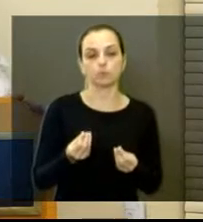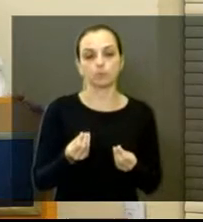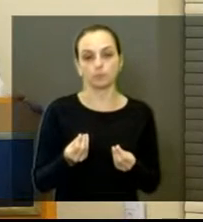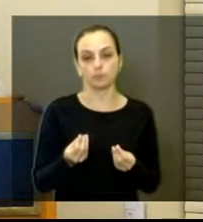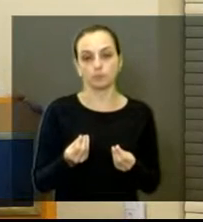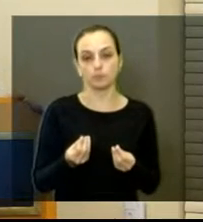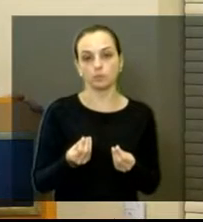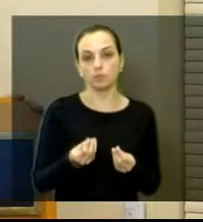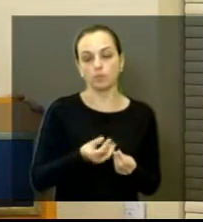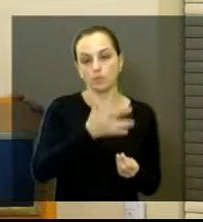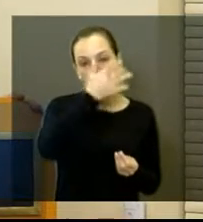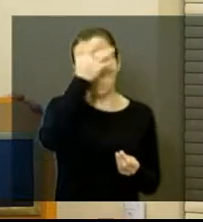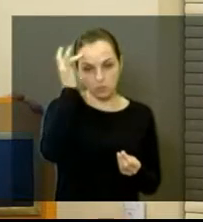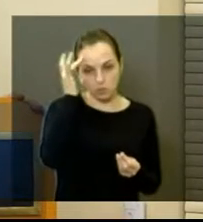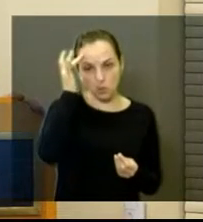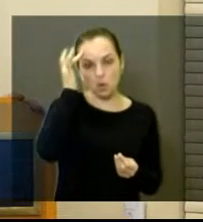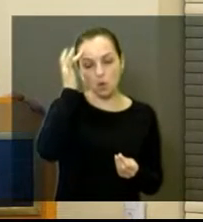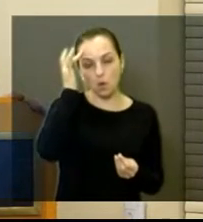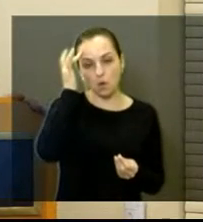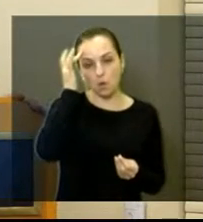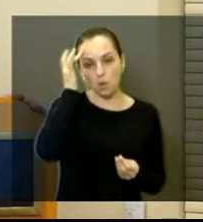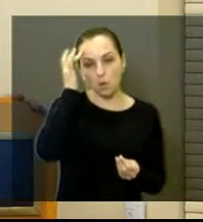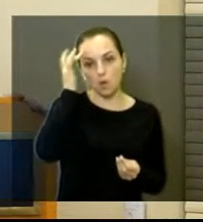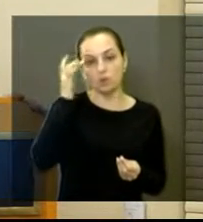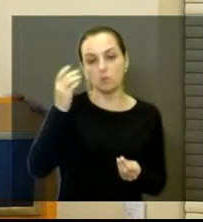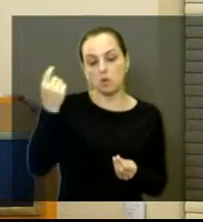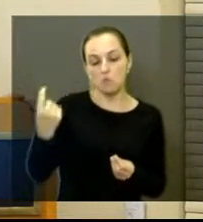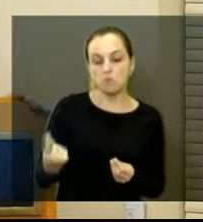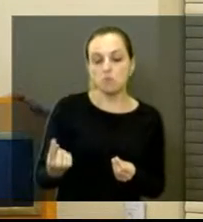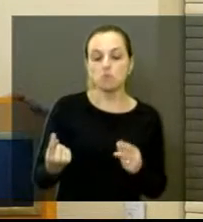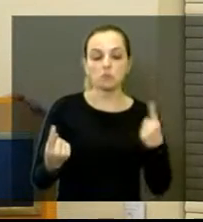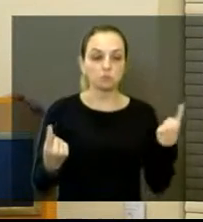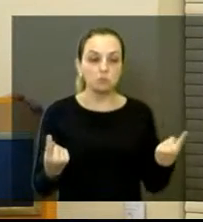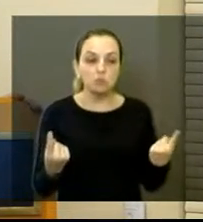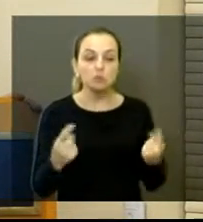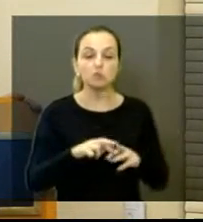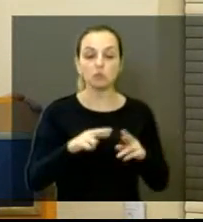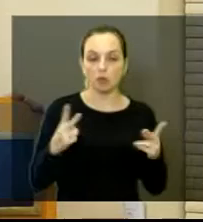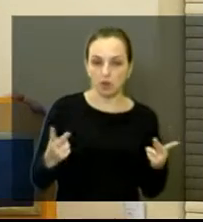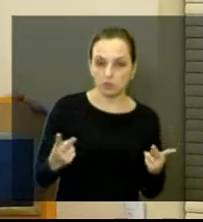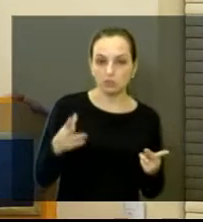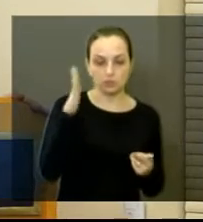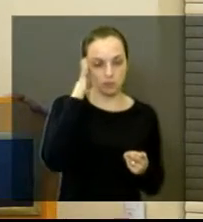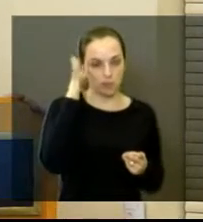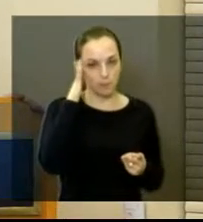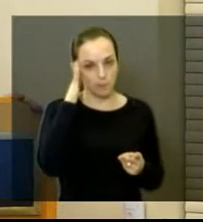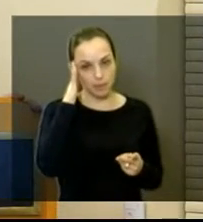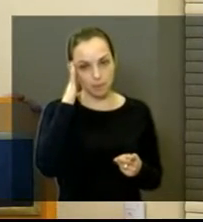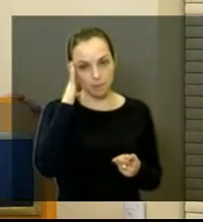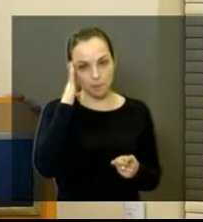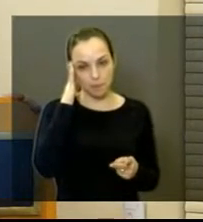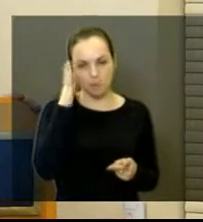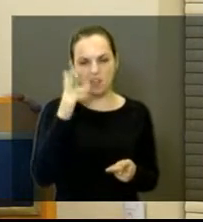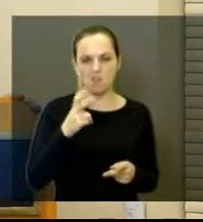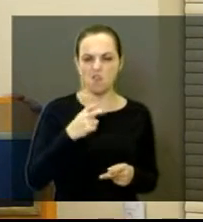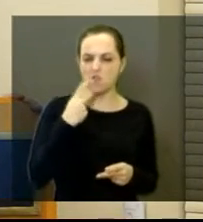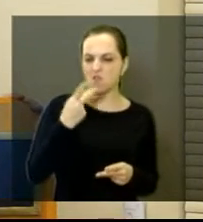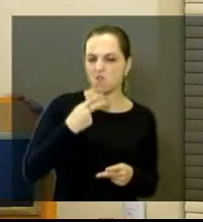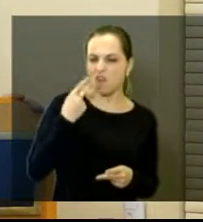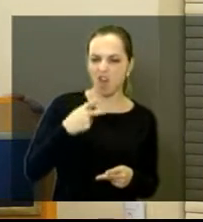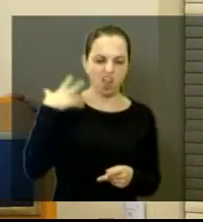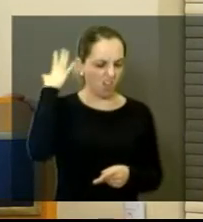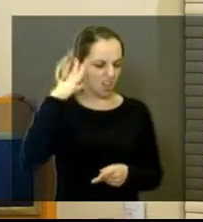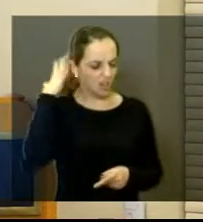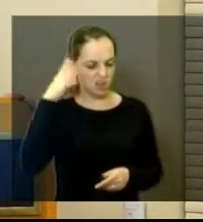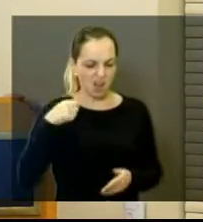O gato da lebre, o lobo do cordeiro. Quem vem com uma fala brava, dizendo que